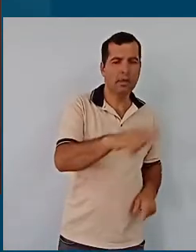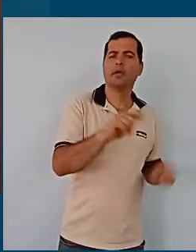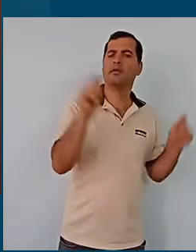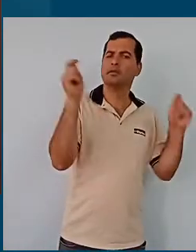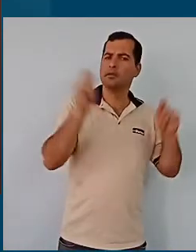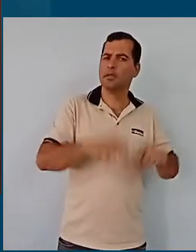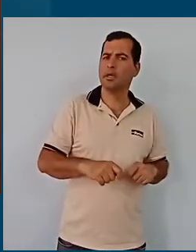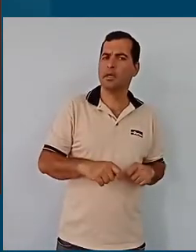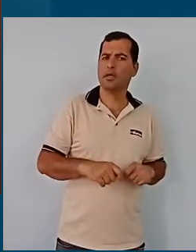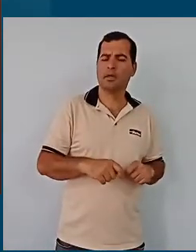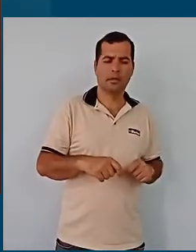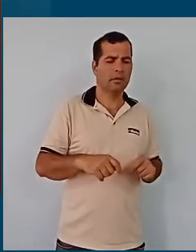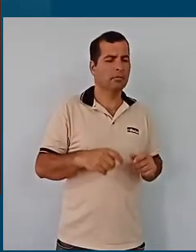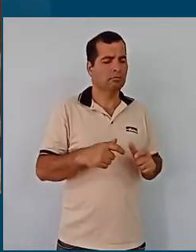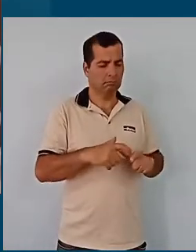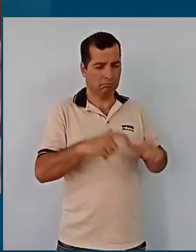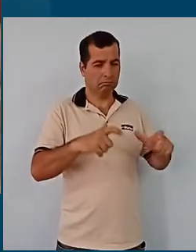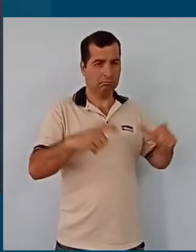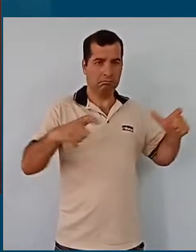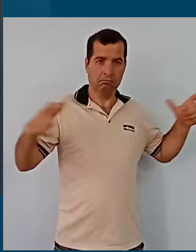e as capacidades que a gente vai